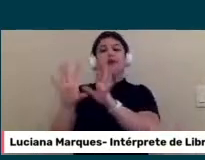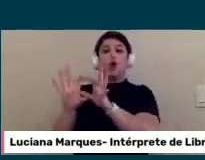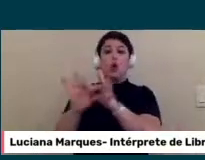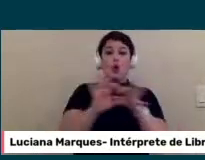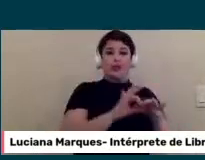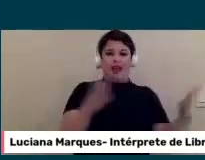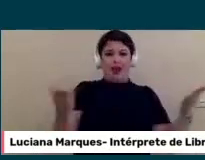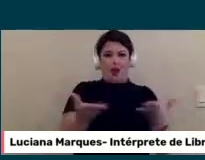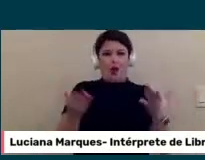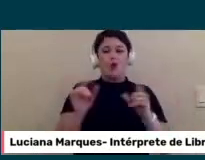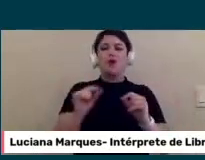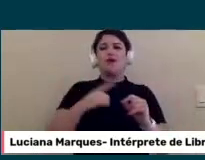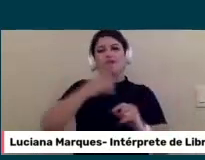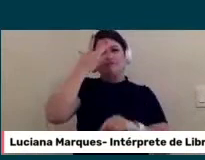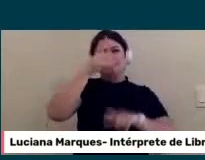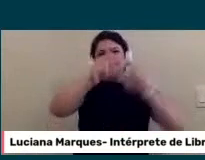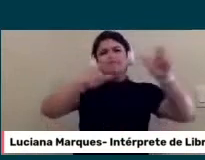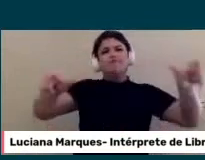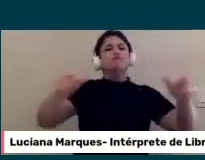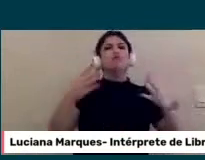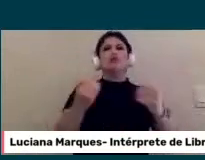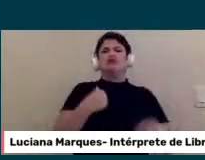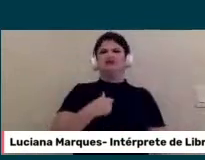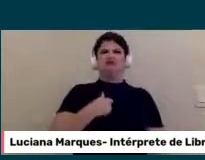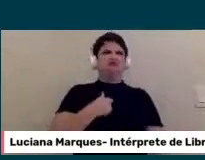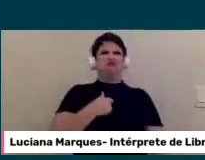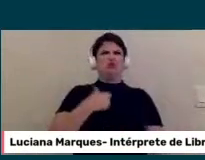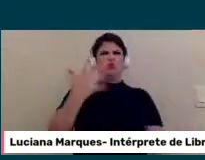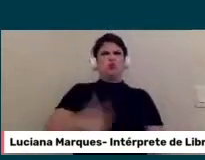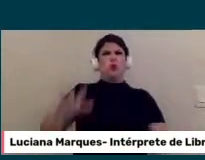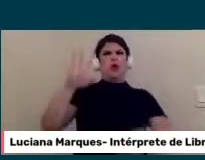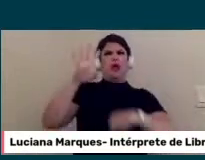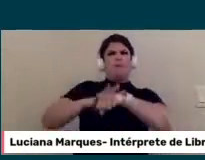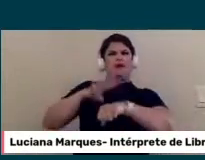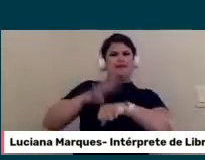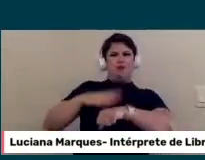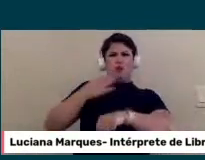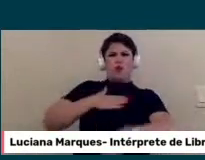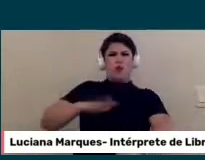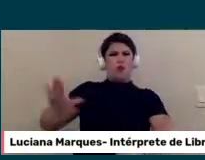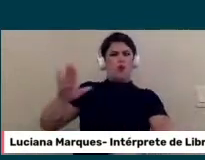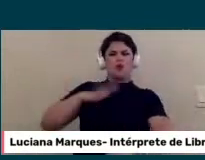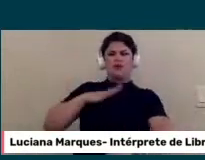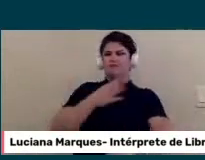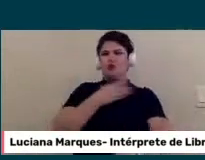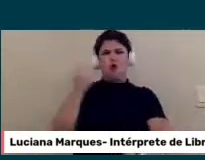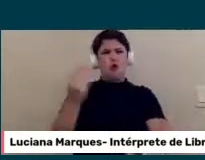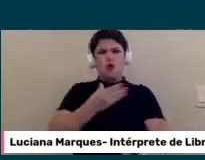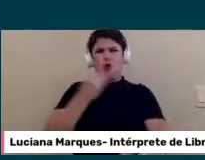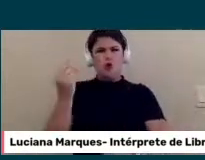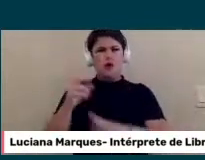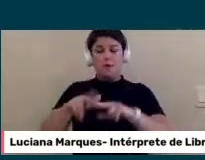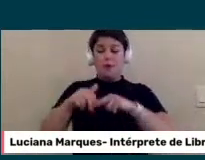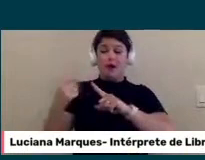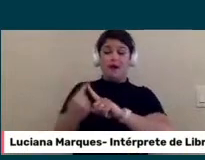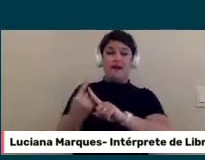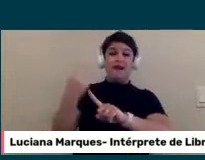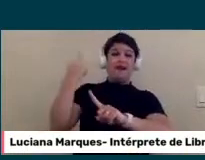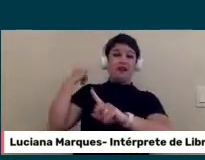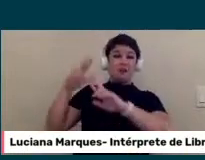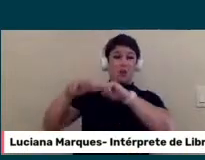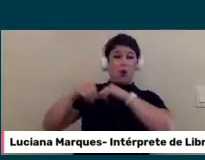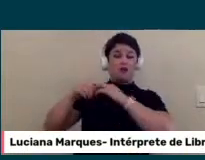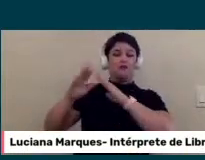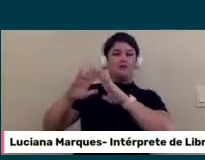tem pessoas com muita antipatia por matemática, e isso geralmente acontece lá atrás, na época de escola ainda, quando